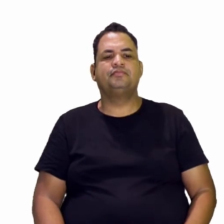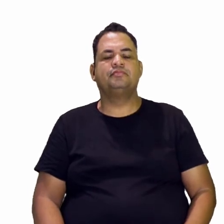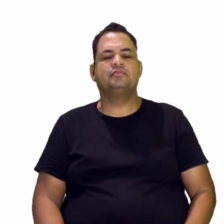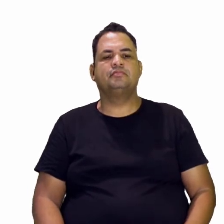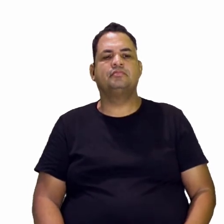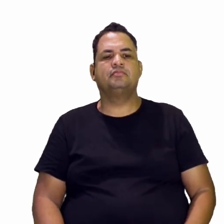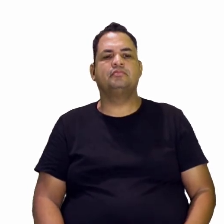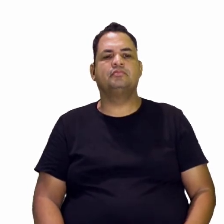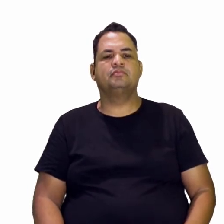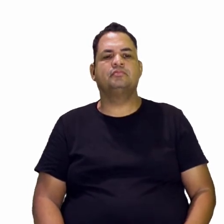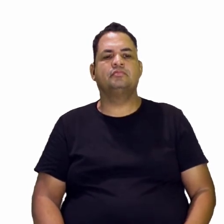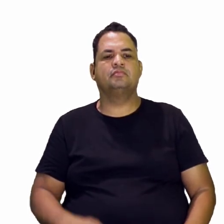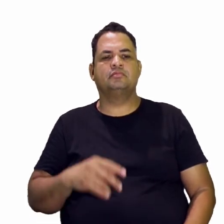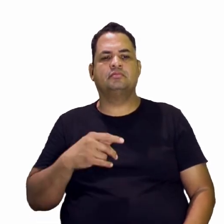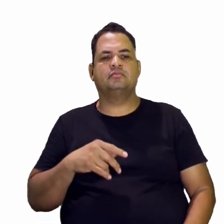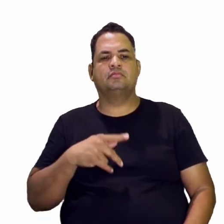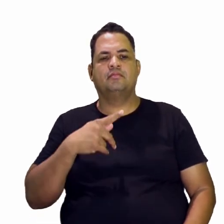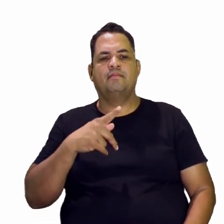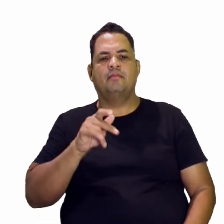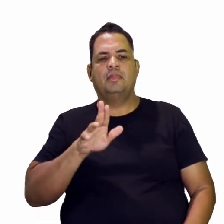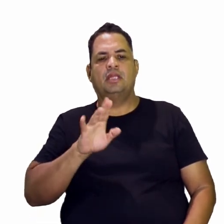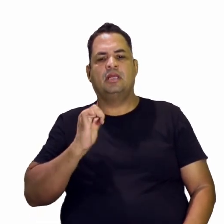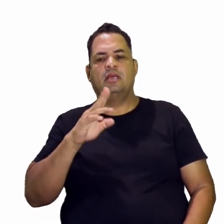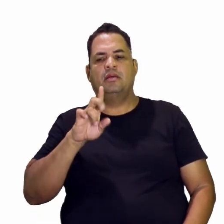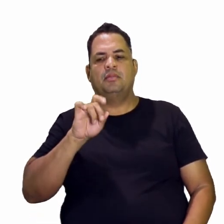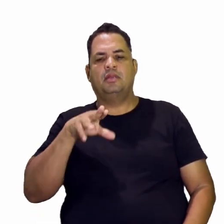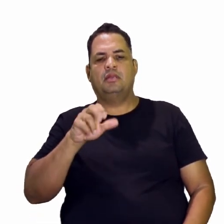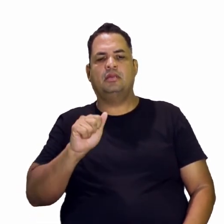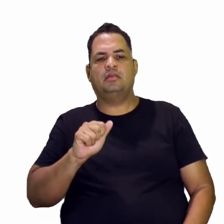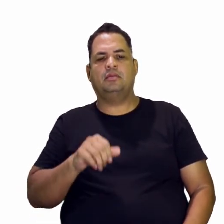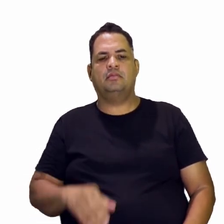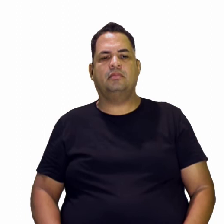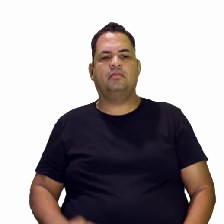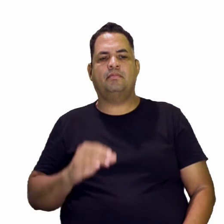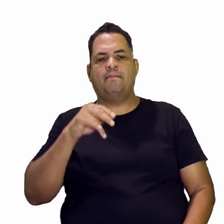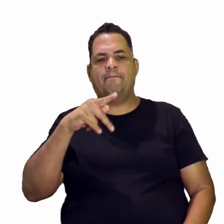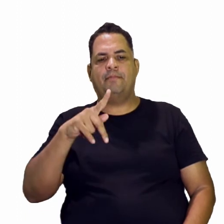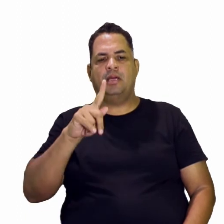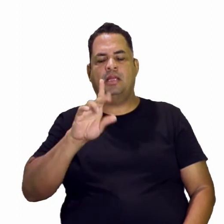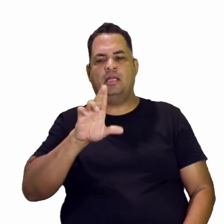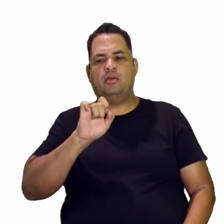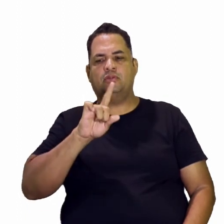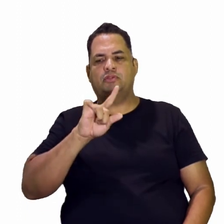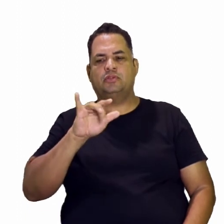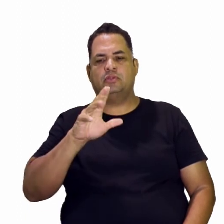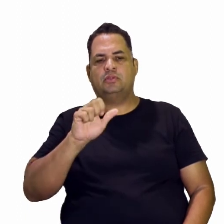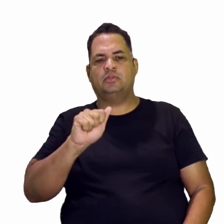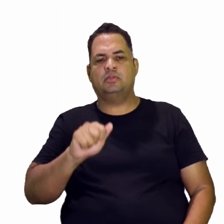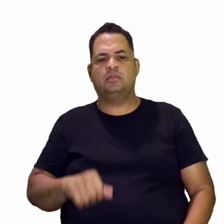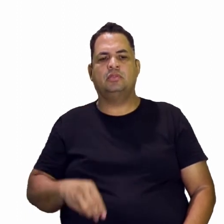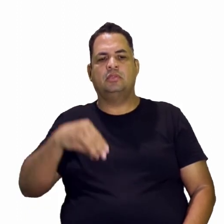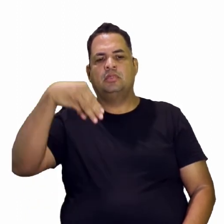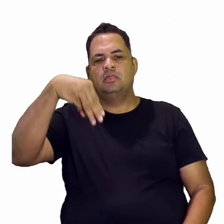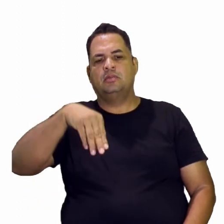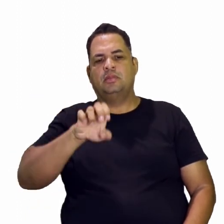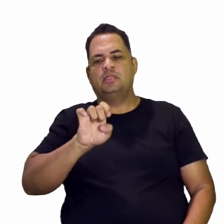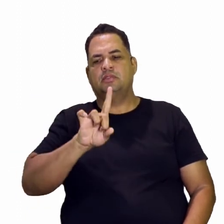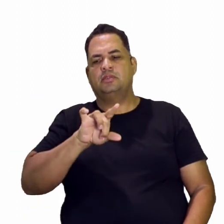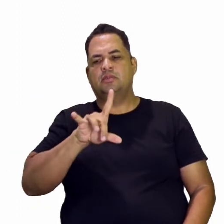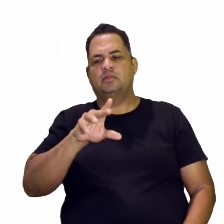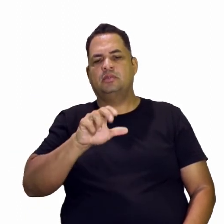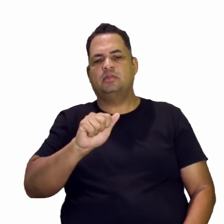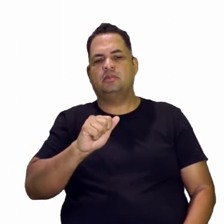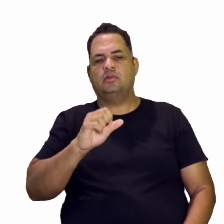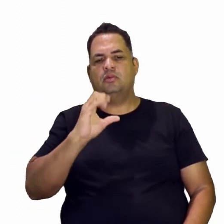você tem, a era pré-cambriana, a era paleozoica, a era mesozoica ou a